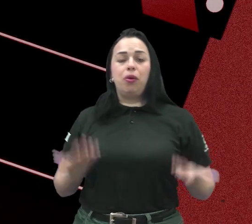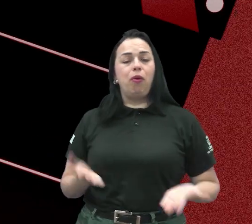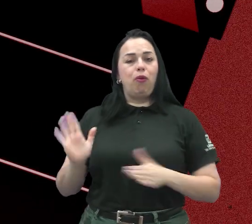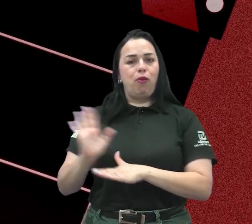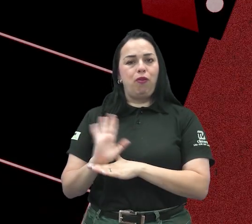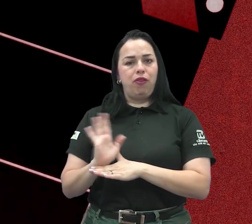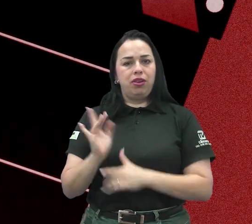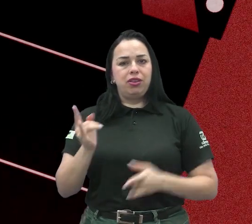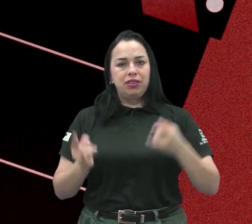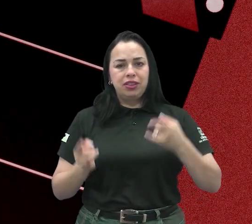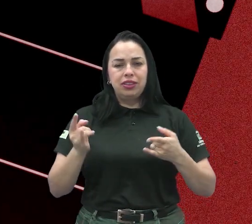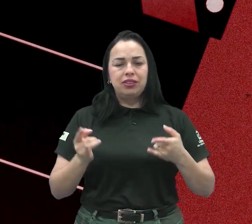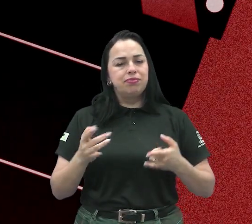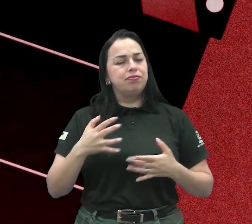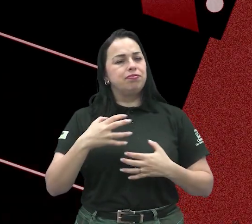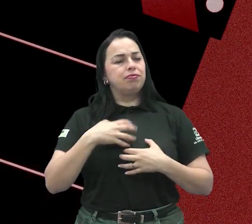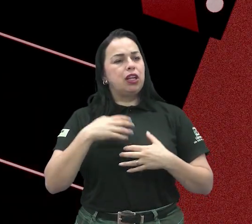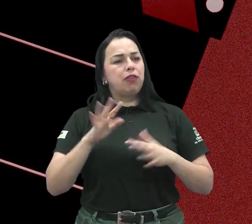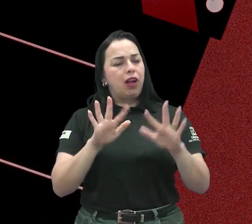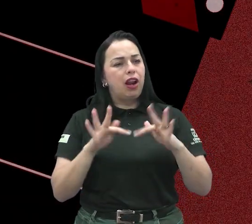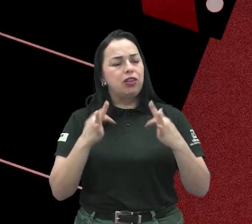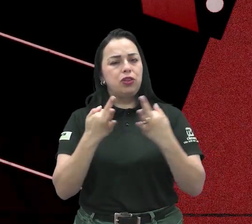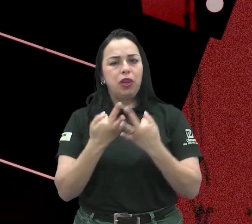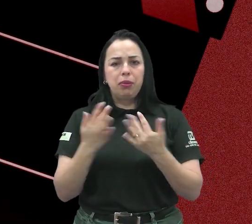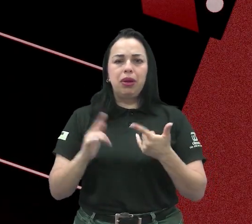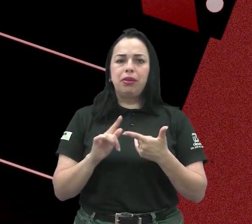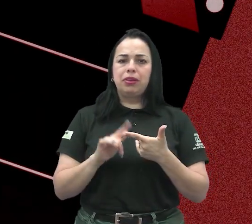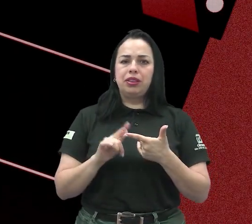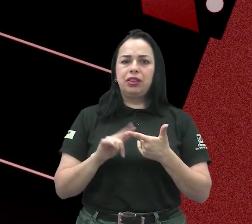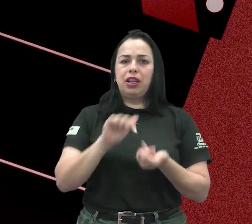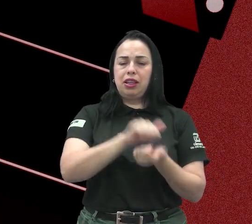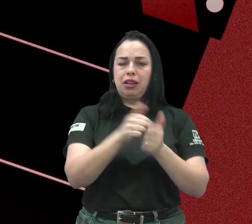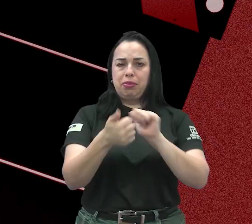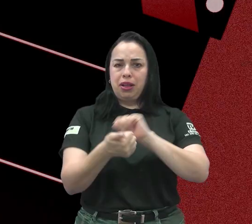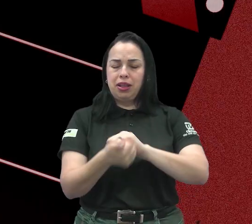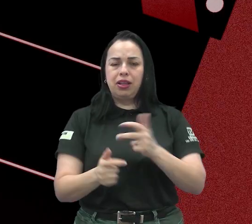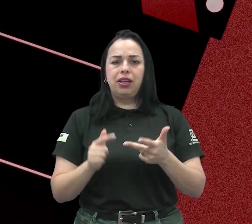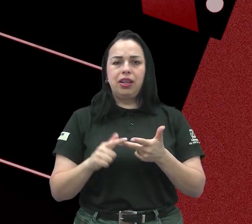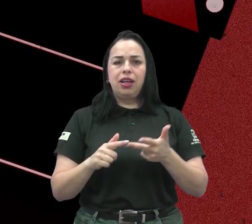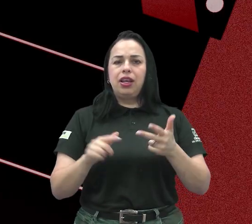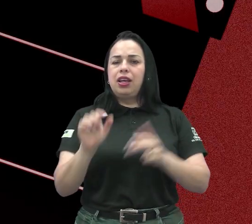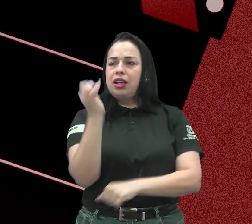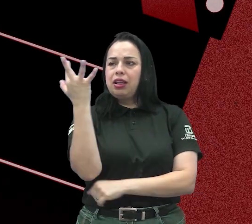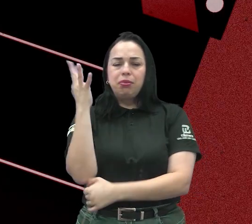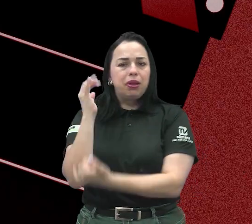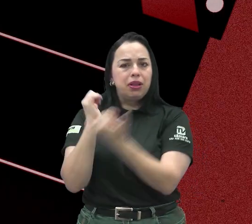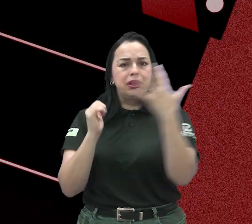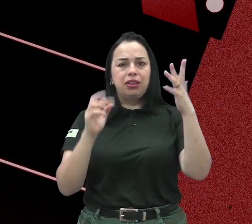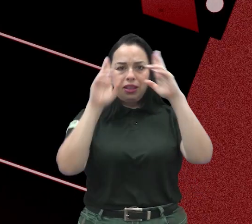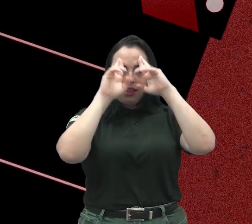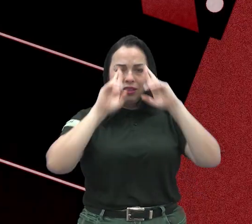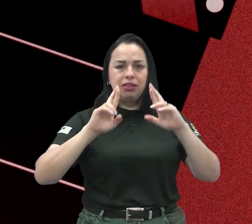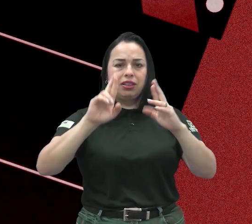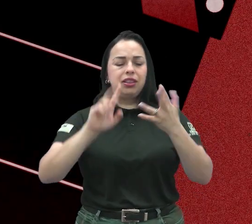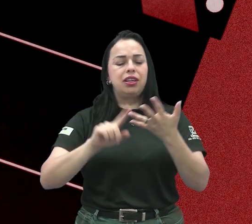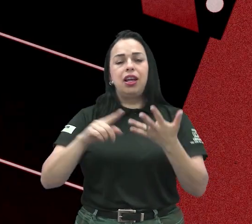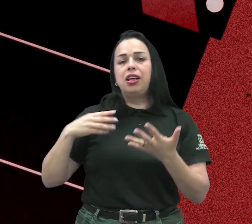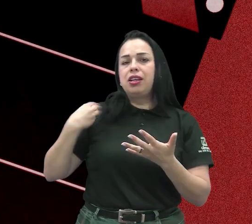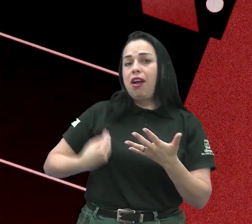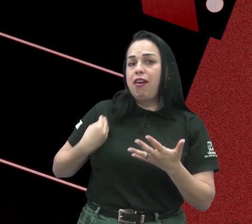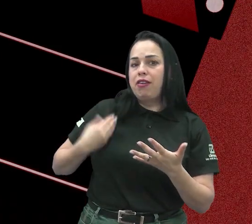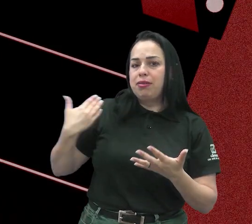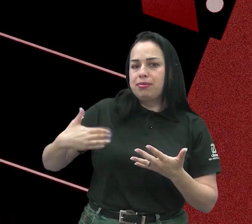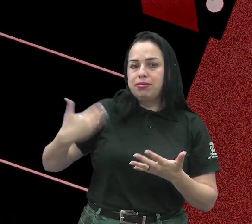uma aventura sensível sobre família, adaptação, respeito à natureza e o que significa realmente viver.